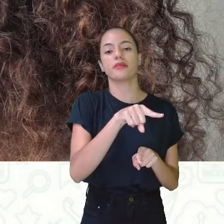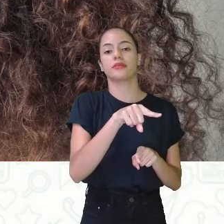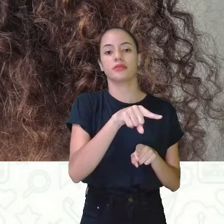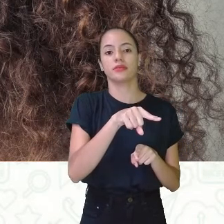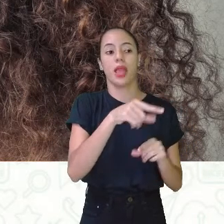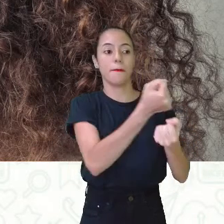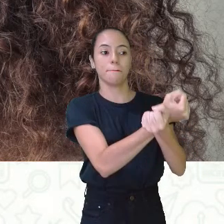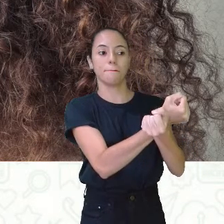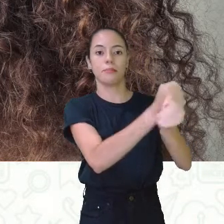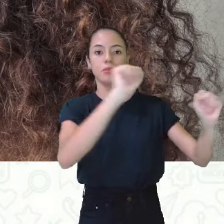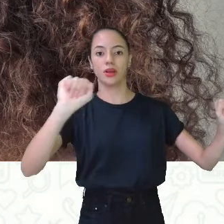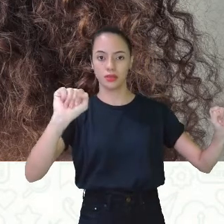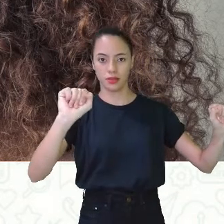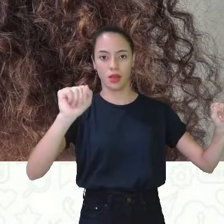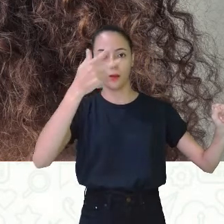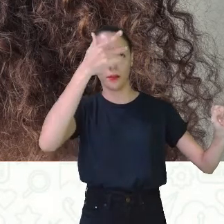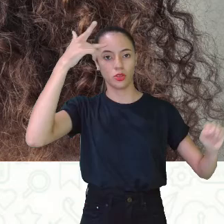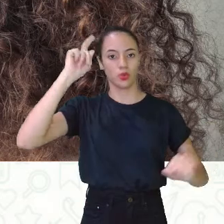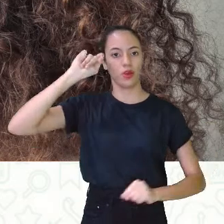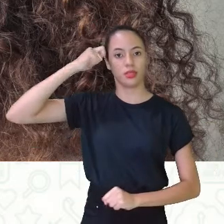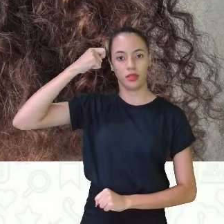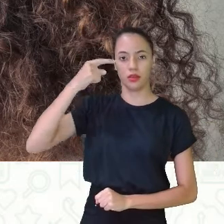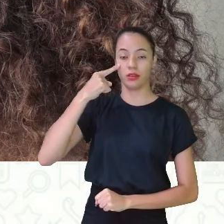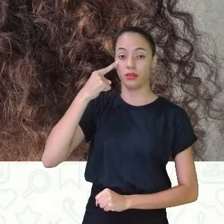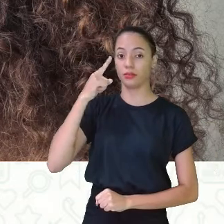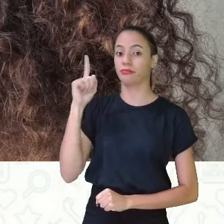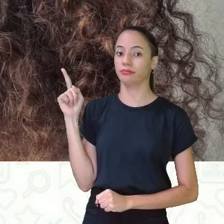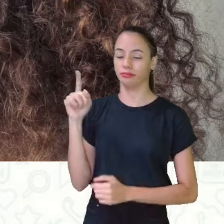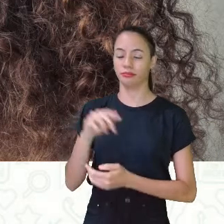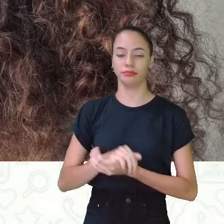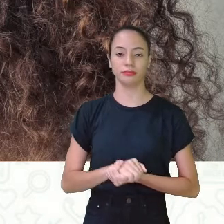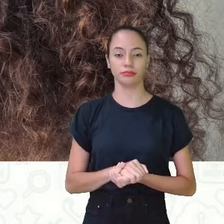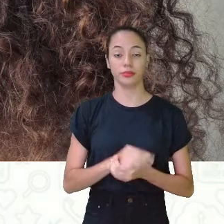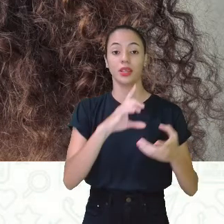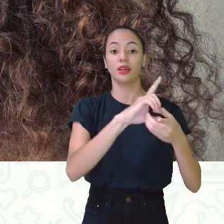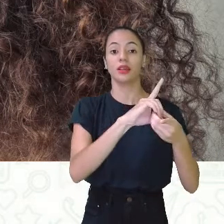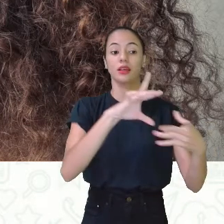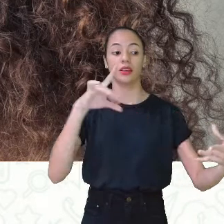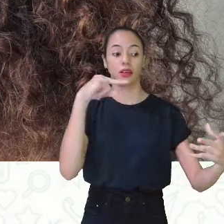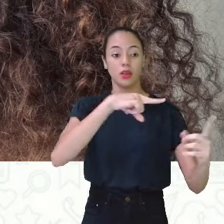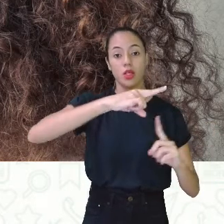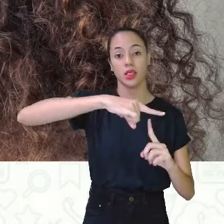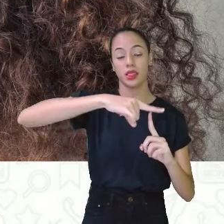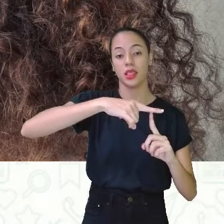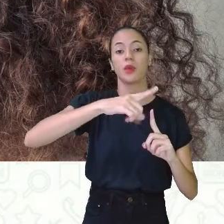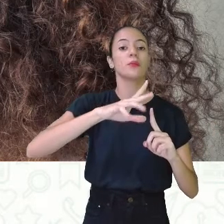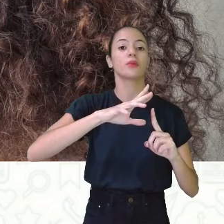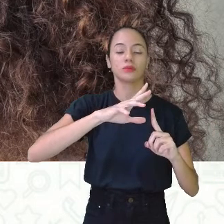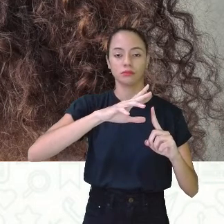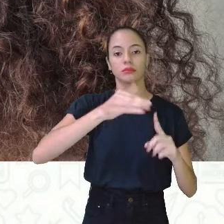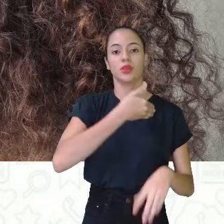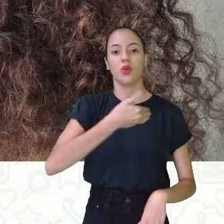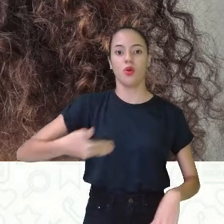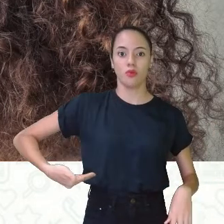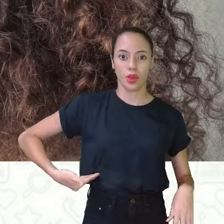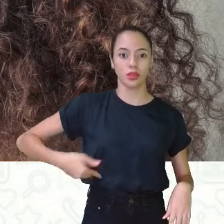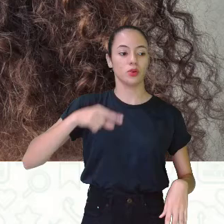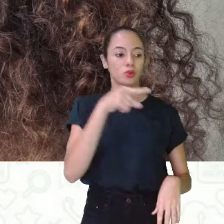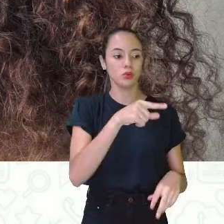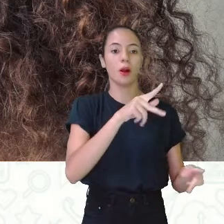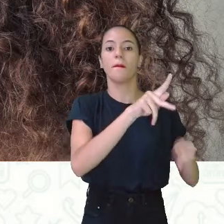dos negros. Certo? Veja o que ele diz: a democracia é o governo do povo, pelo povo, para o